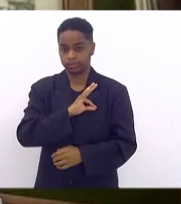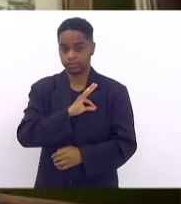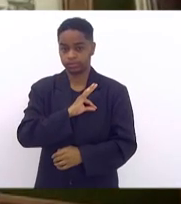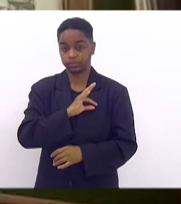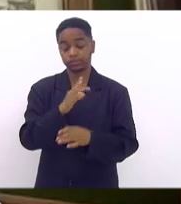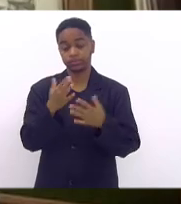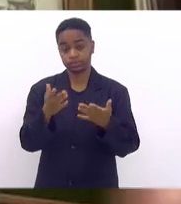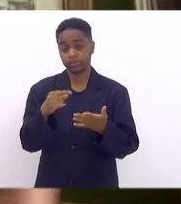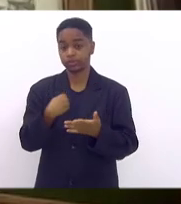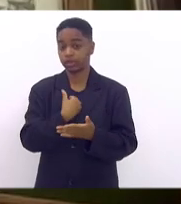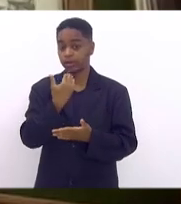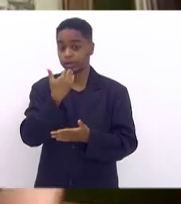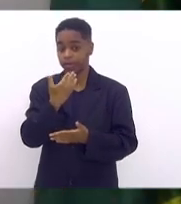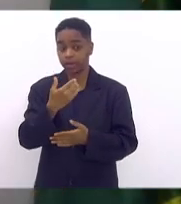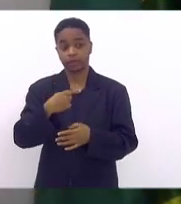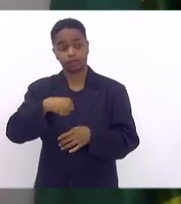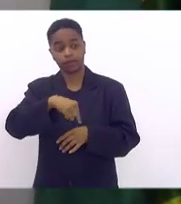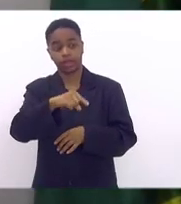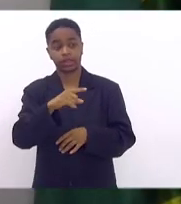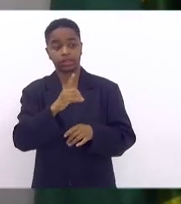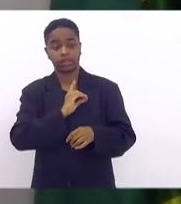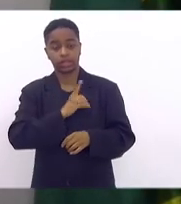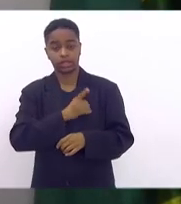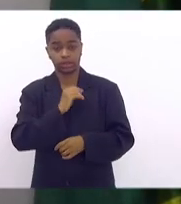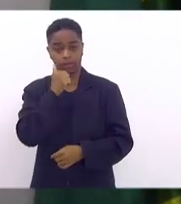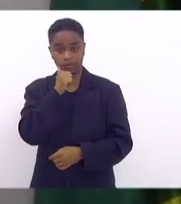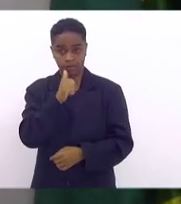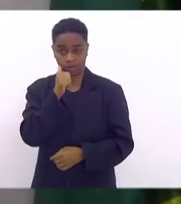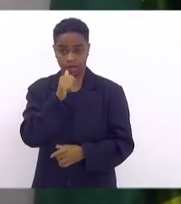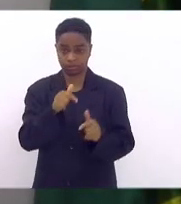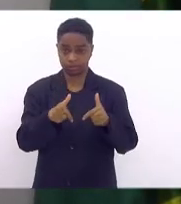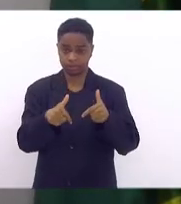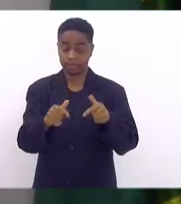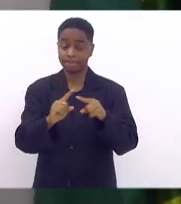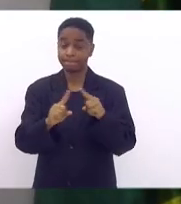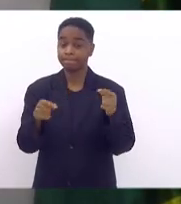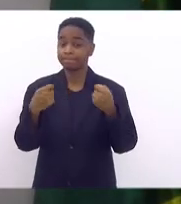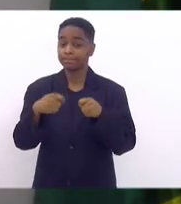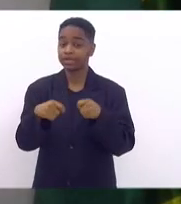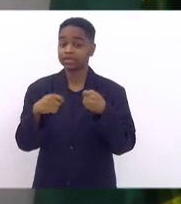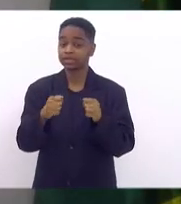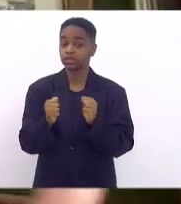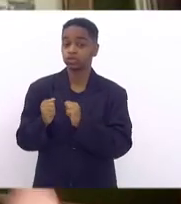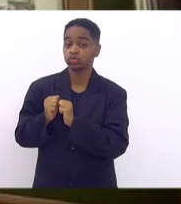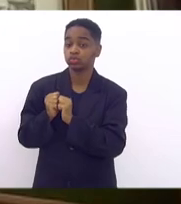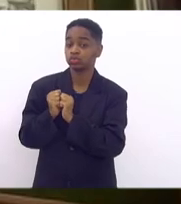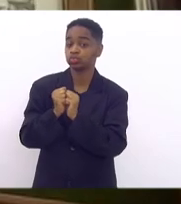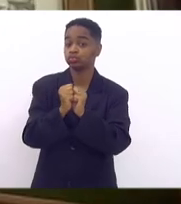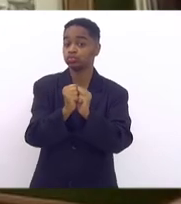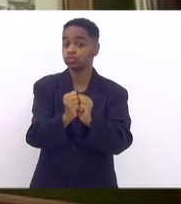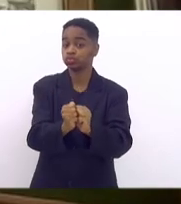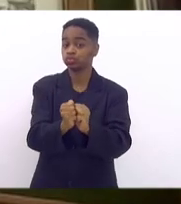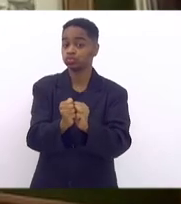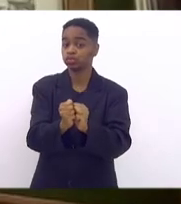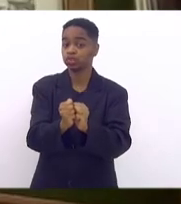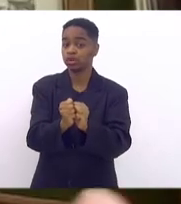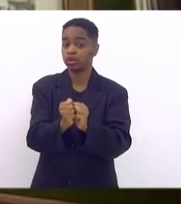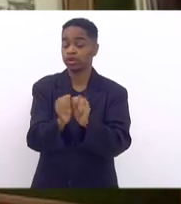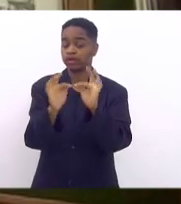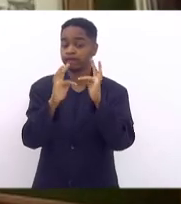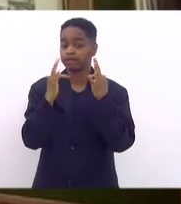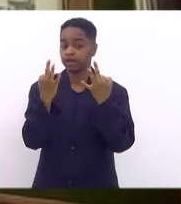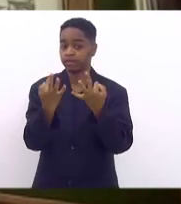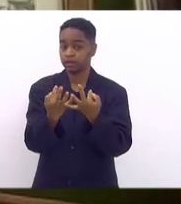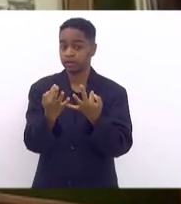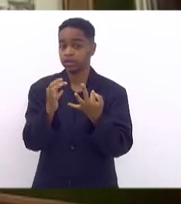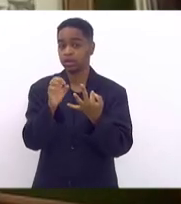pede que elas vão até uma delegacia da mulher para que elas façam isso, mas elas precisam ir acompanhadas de um representante legal ou